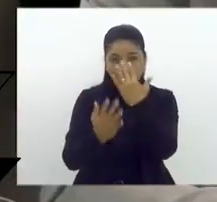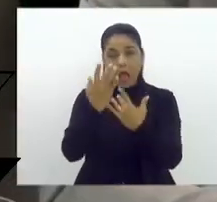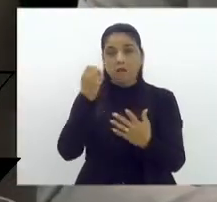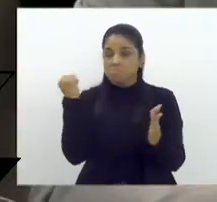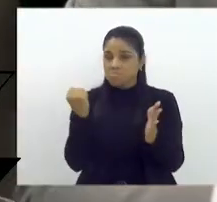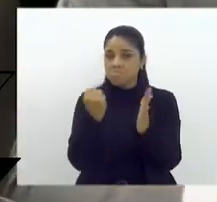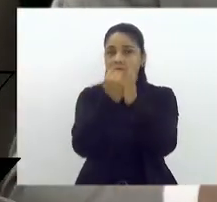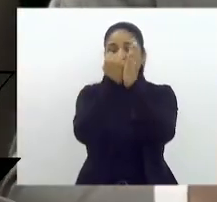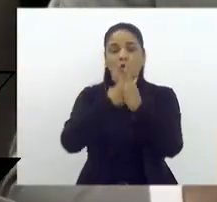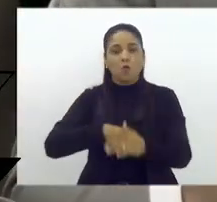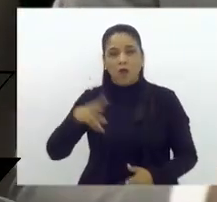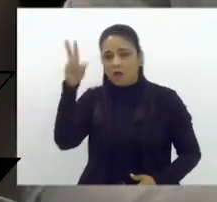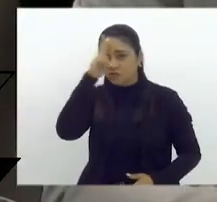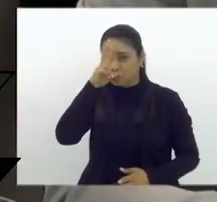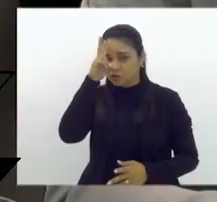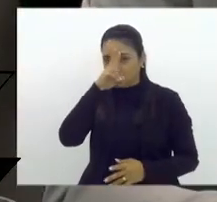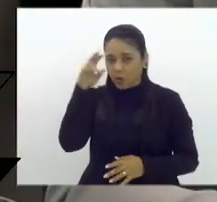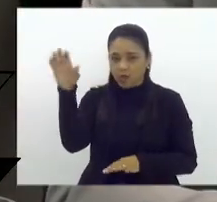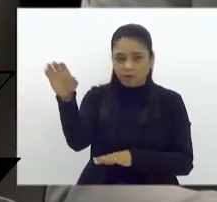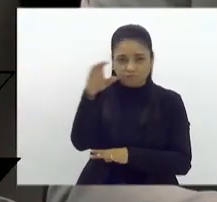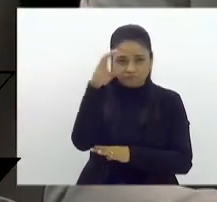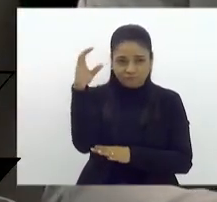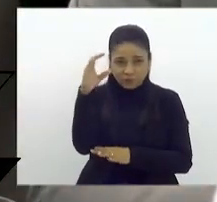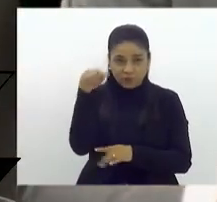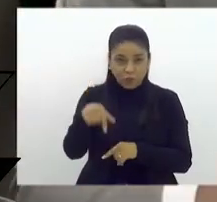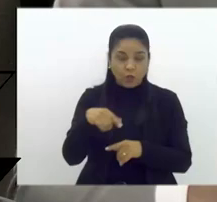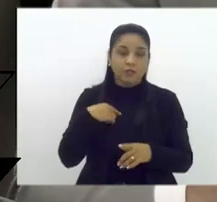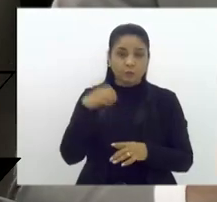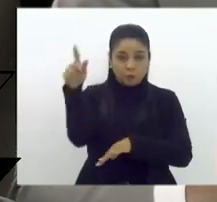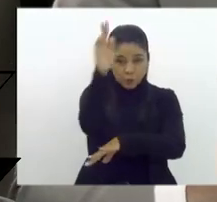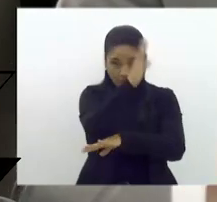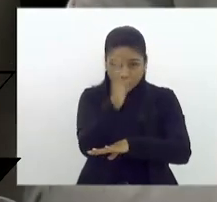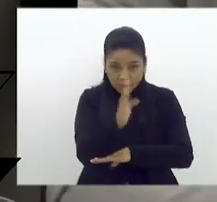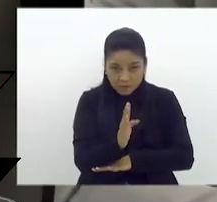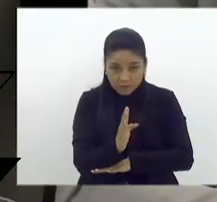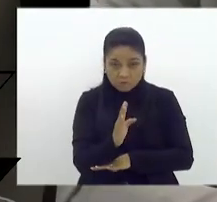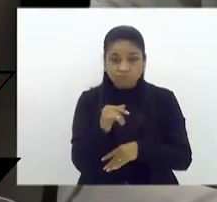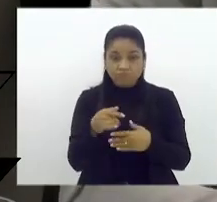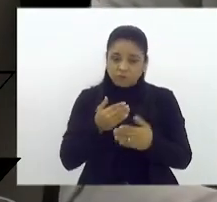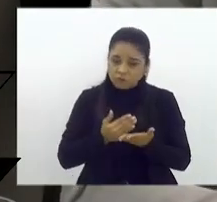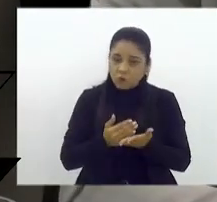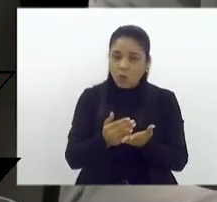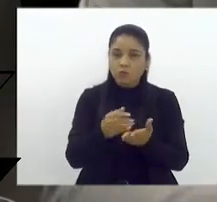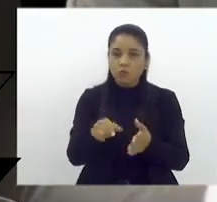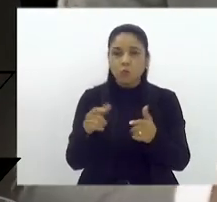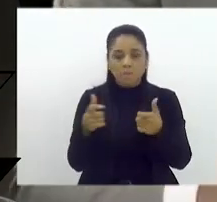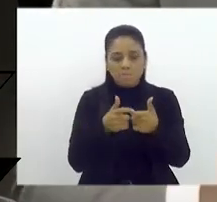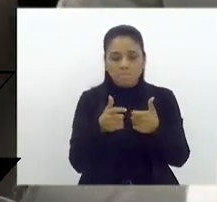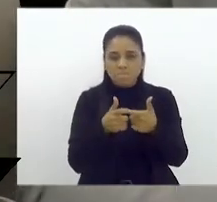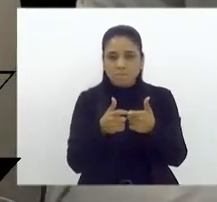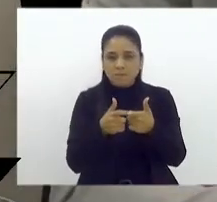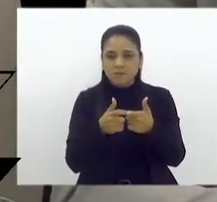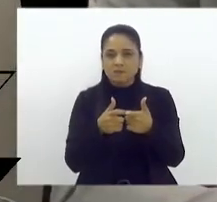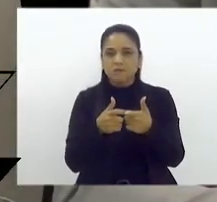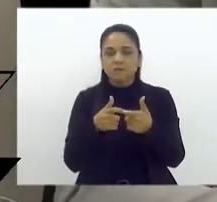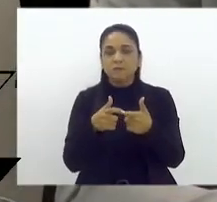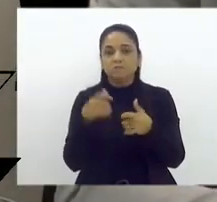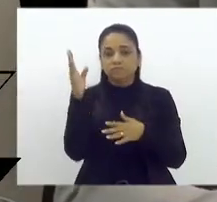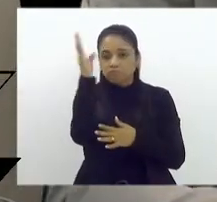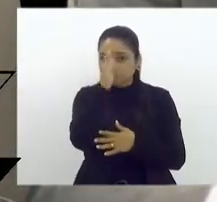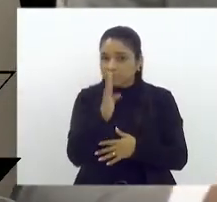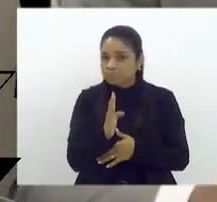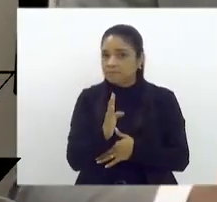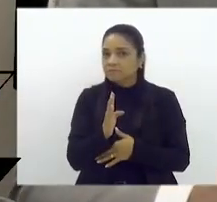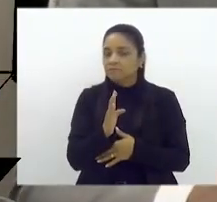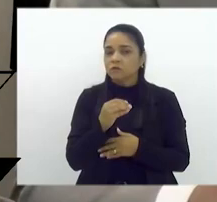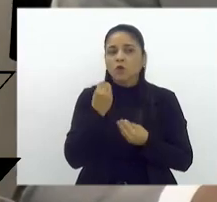de cirurgia plástica no país, porque dali se começou, de fato, a medicina no país a tentar entender